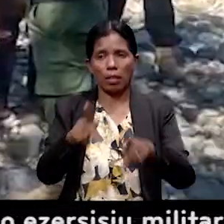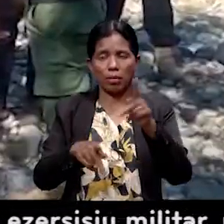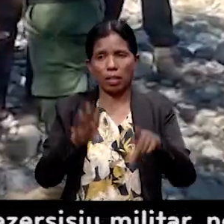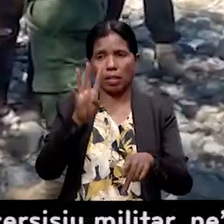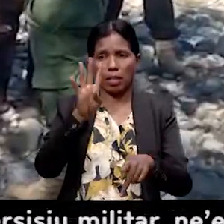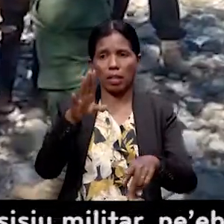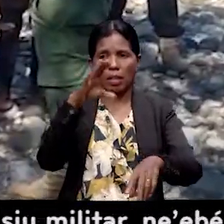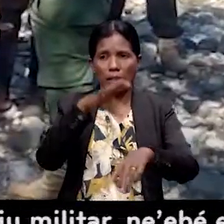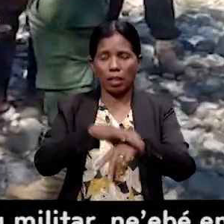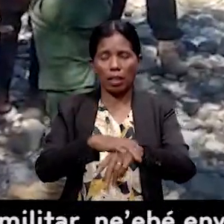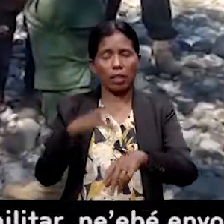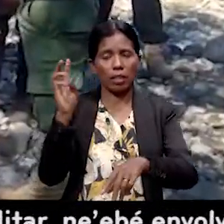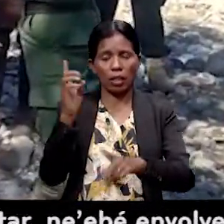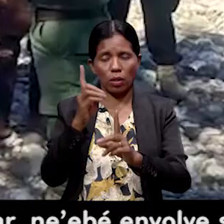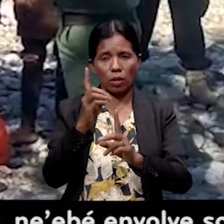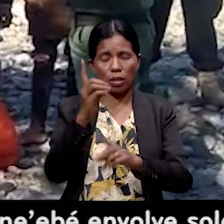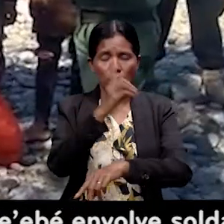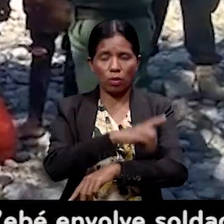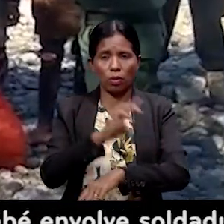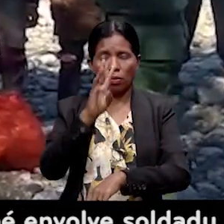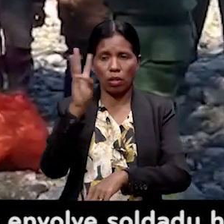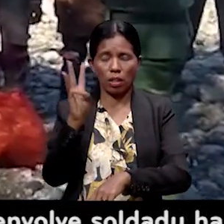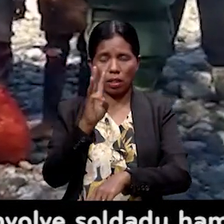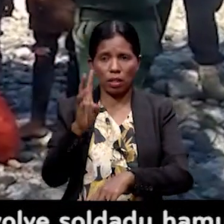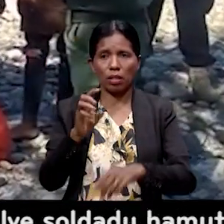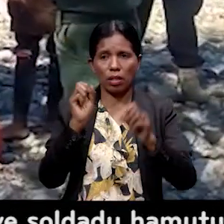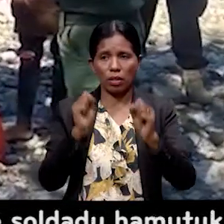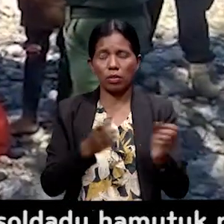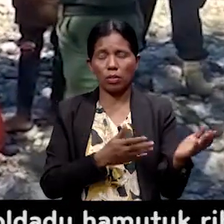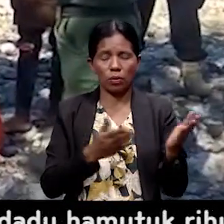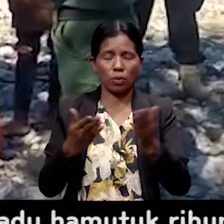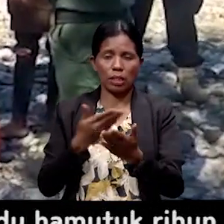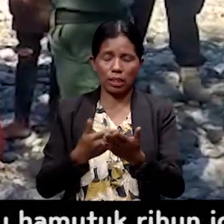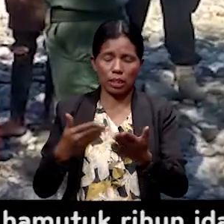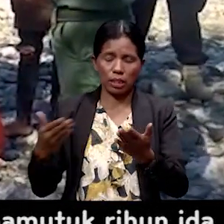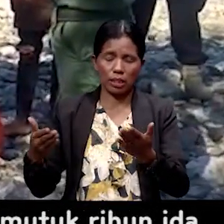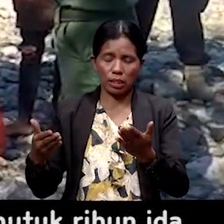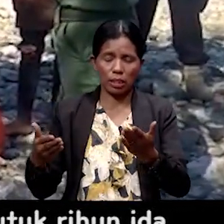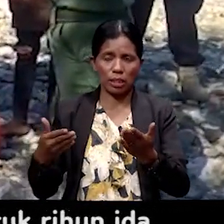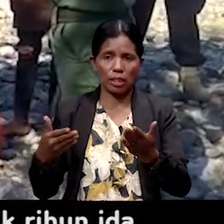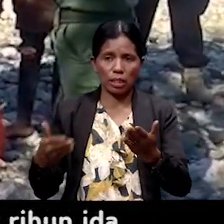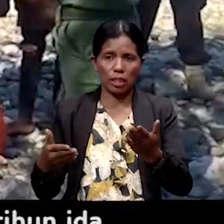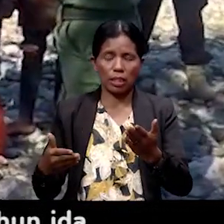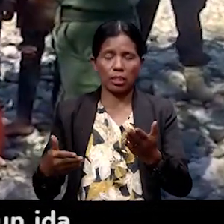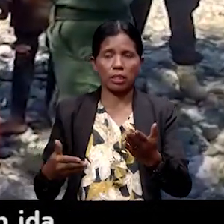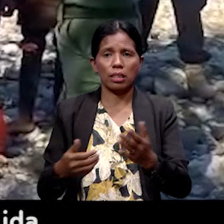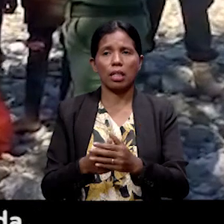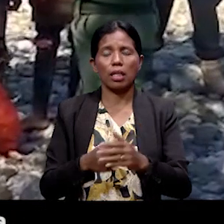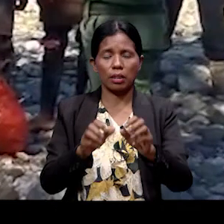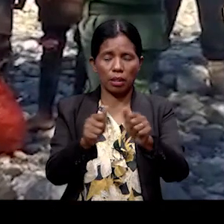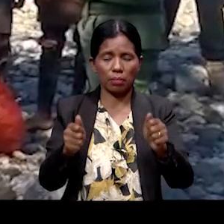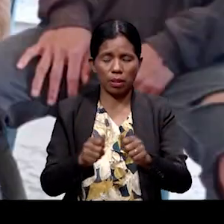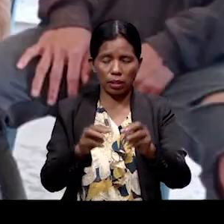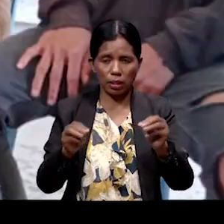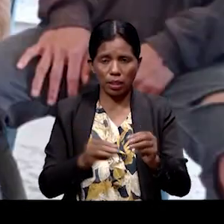né? Captura a corta, Lawrence Nusingualo Fulang, né? O evidência atributo arte marciais, o enhiratam ilegalmente, ba Indonésia, o de Hassa